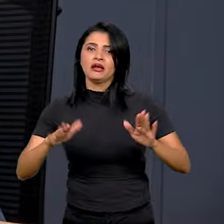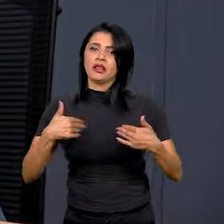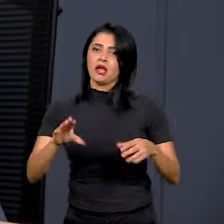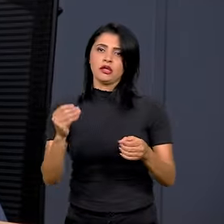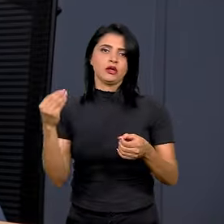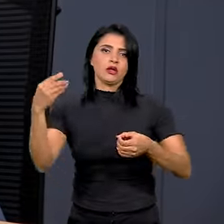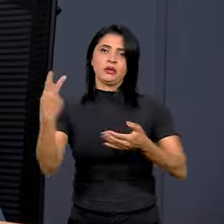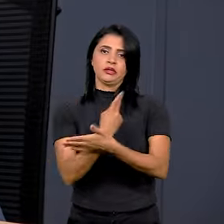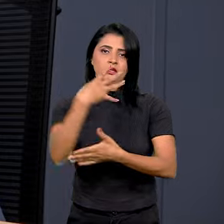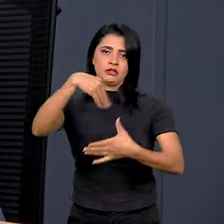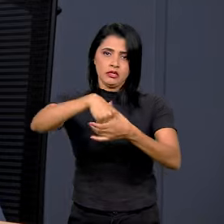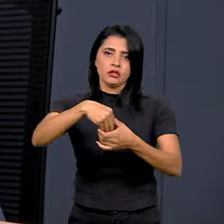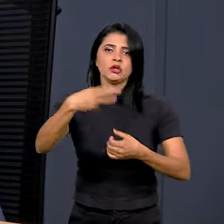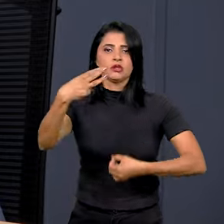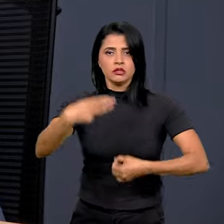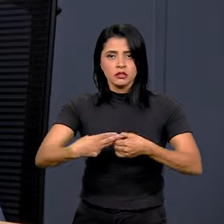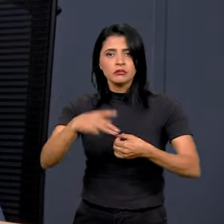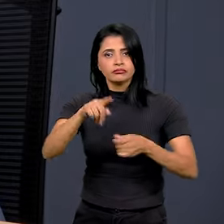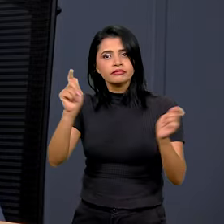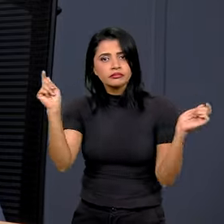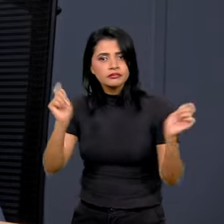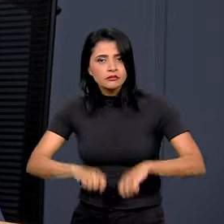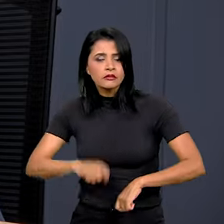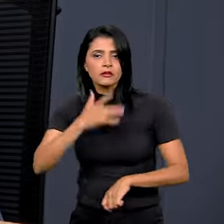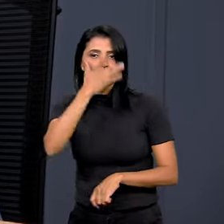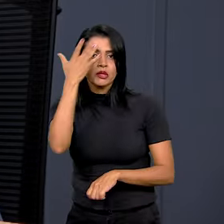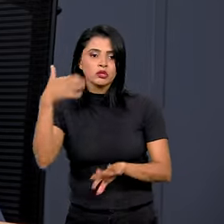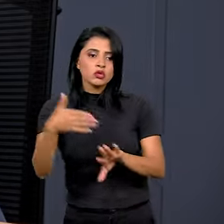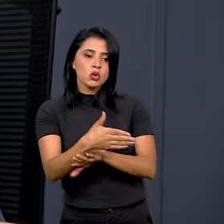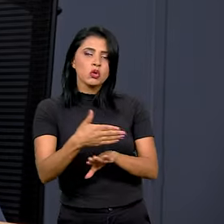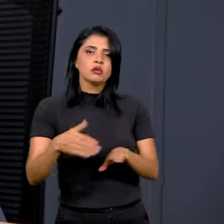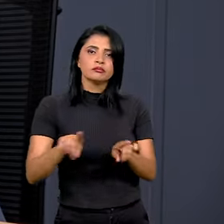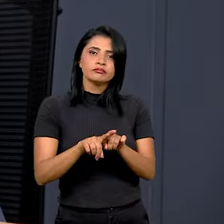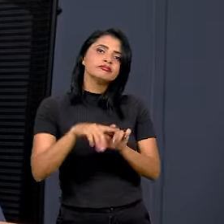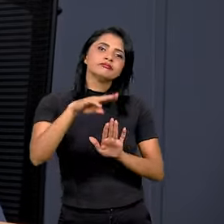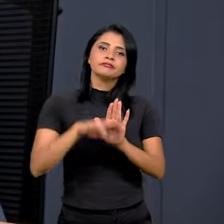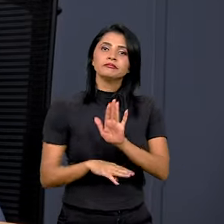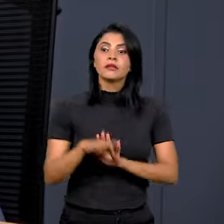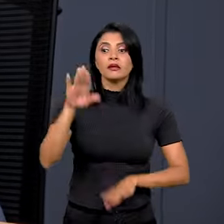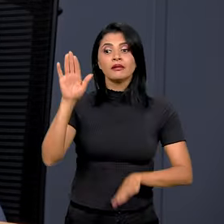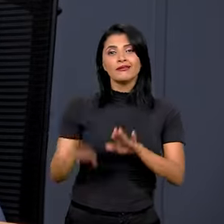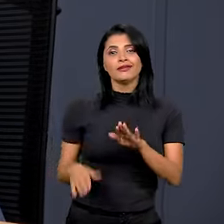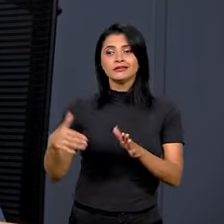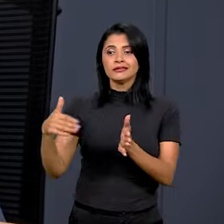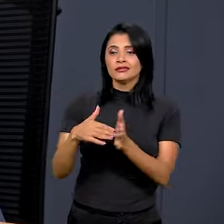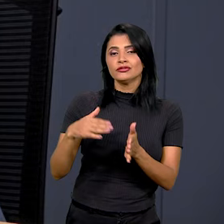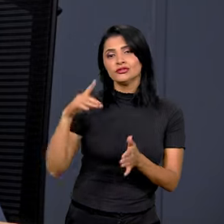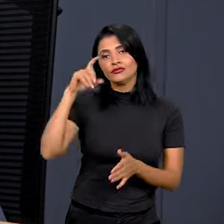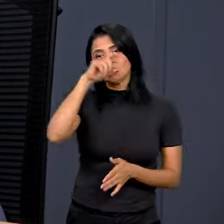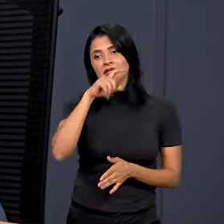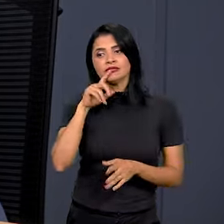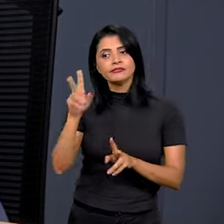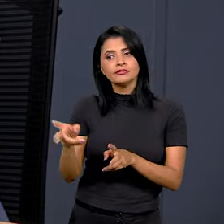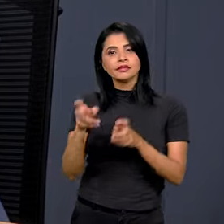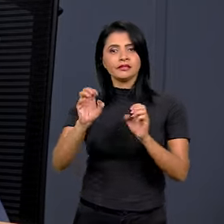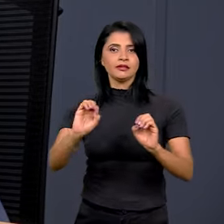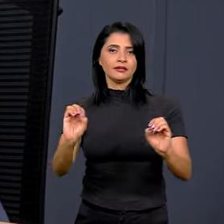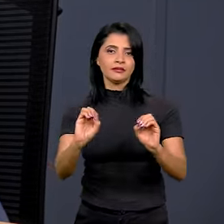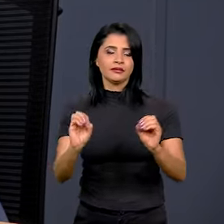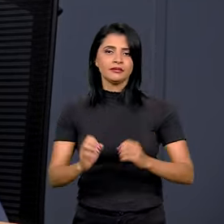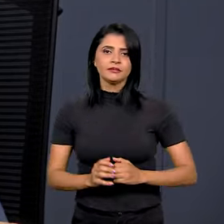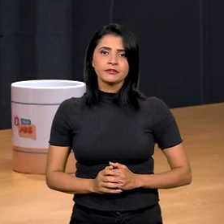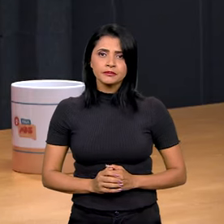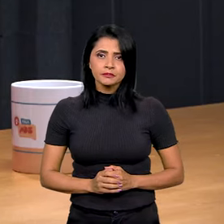acontecendo no município Então são possibilidades de que as pessoas entrem também no programa e que às vezes estão tendo obstáculos que a gente não percebe